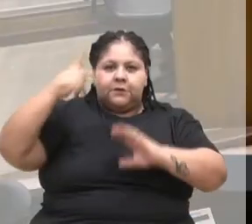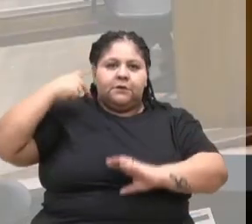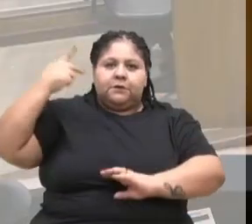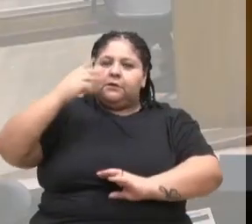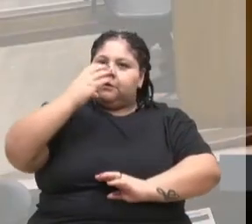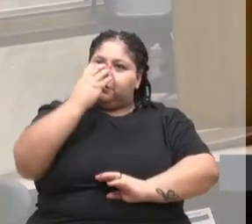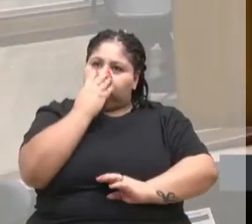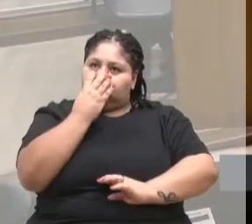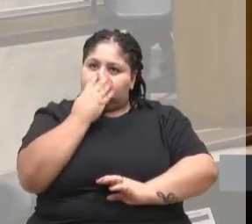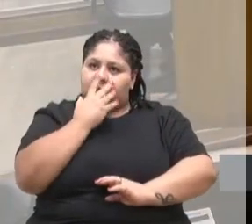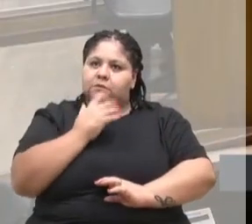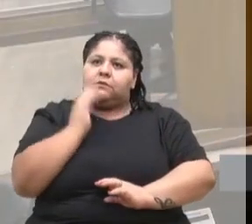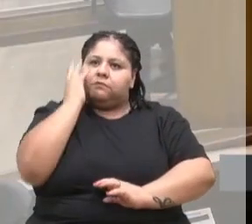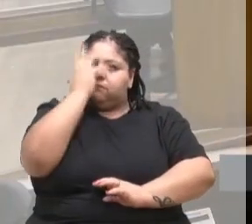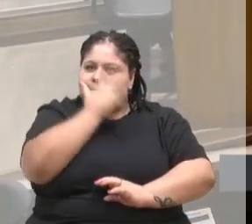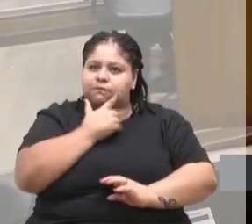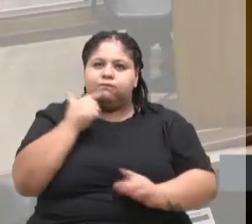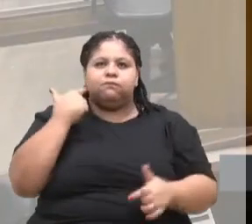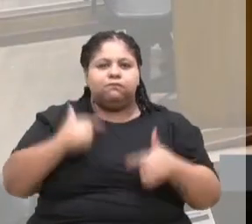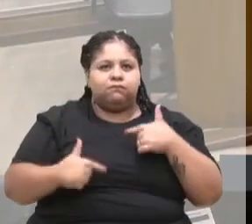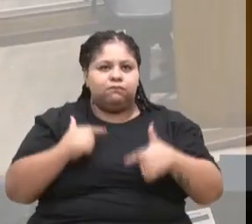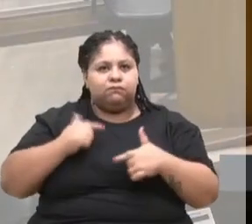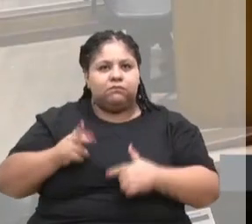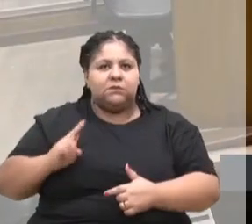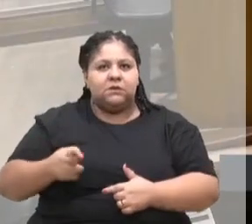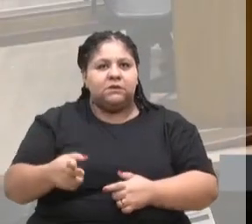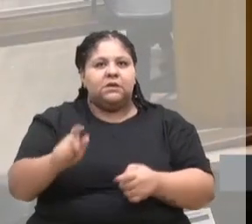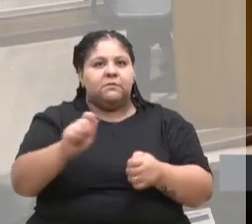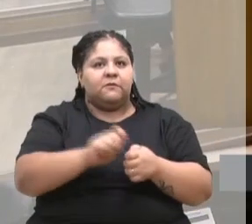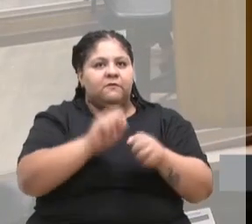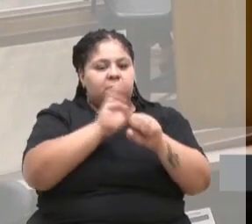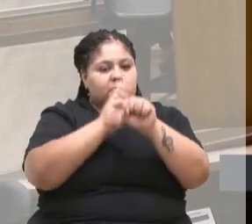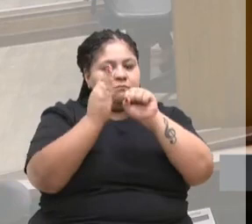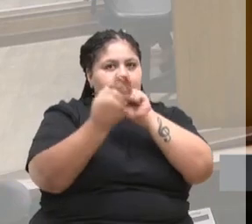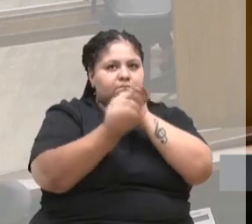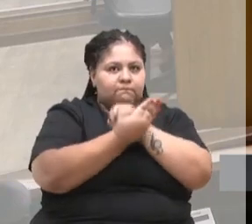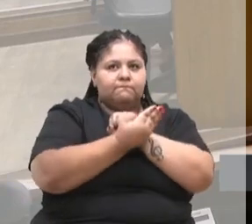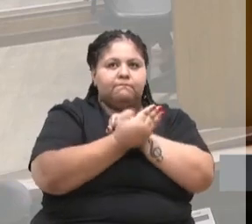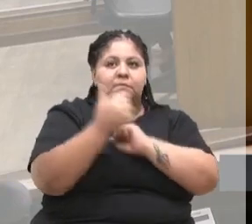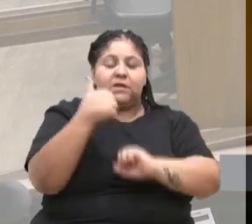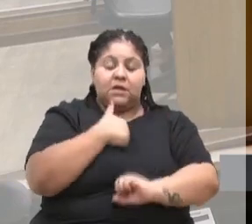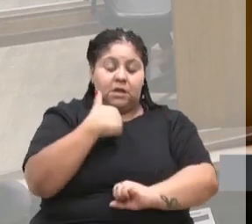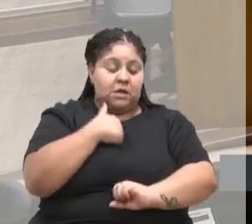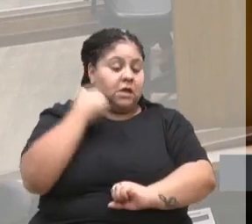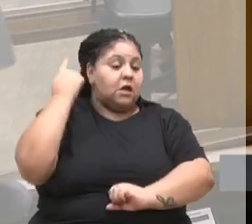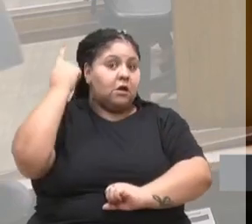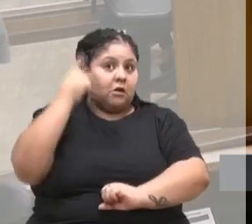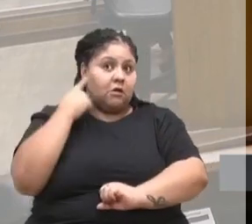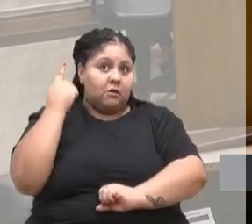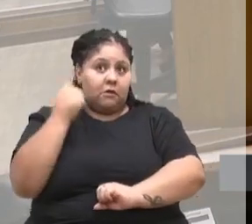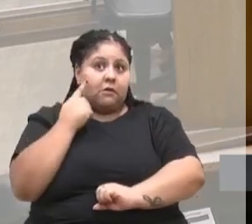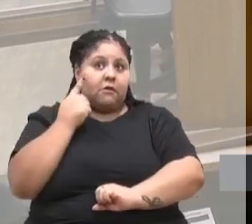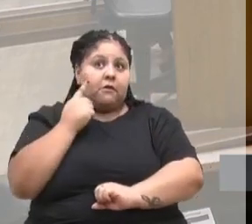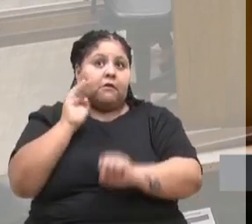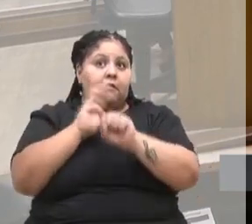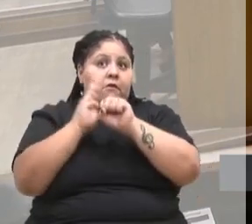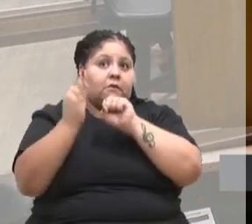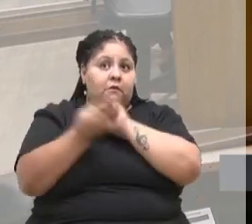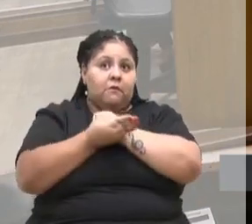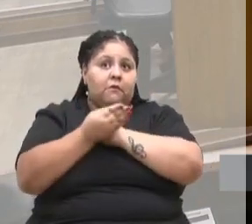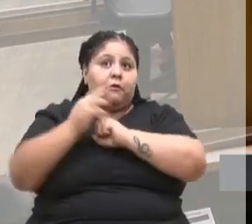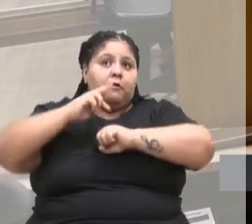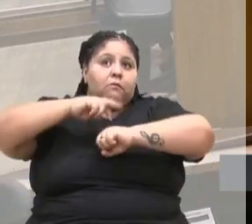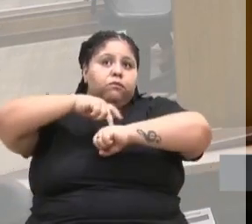Camilles. Belo trabalho que o senhor sempre realiza nos bairros. E eu, como sou um vereador que também ando só nos bairros, caminhando nos